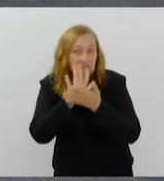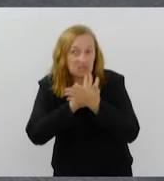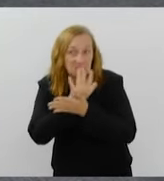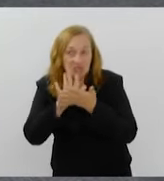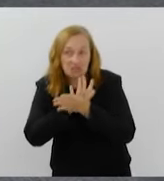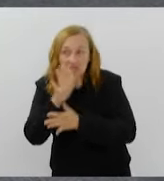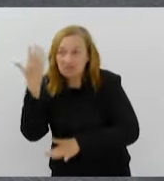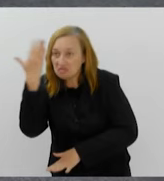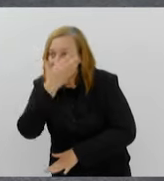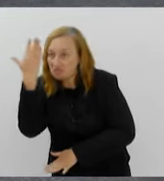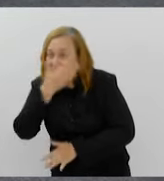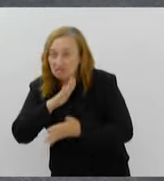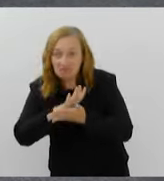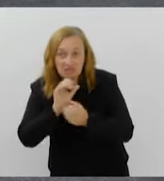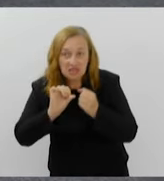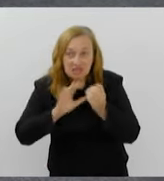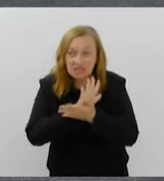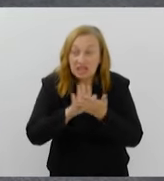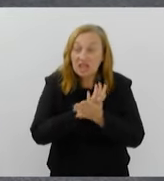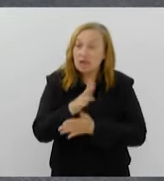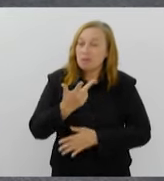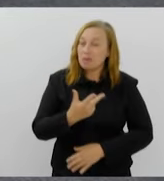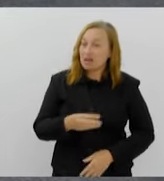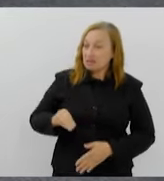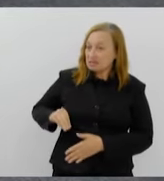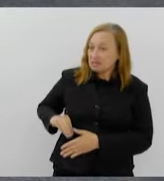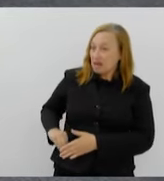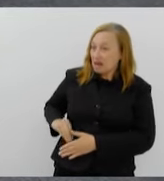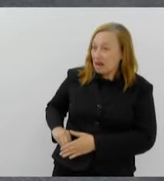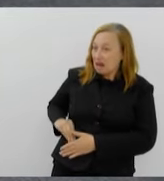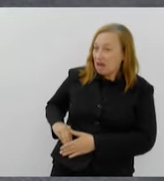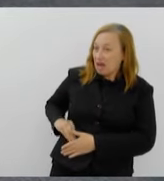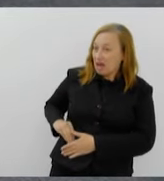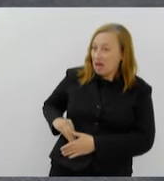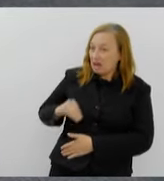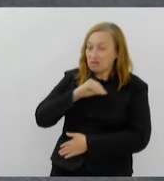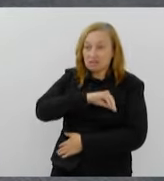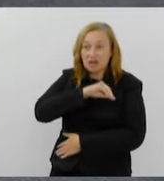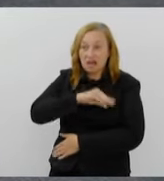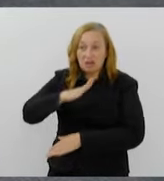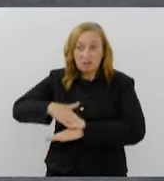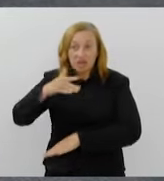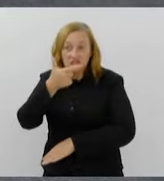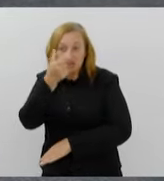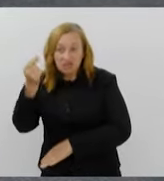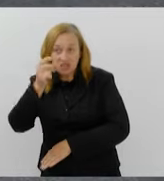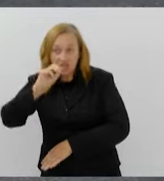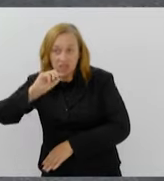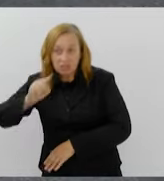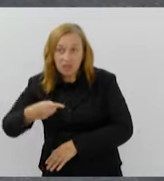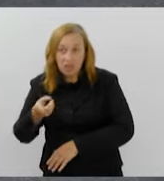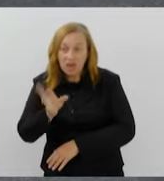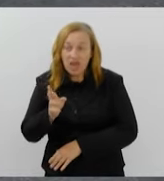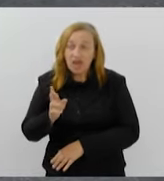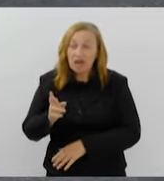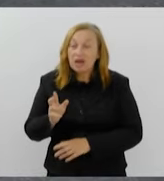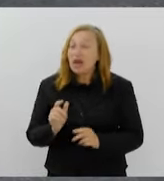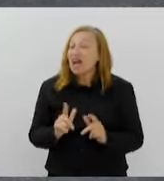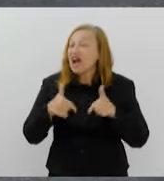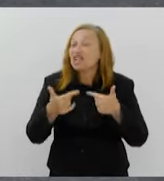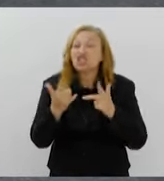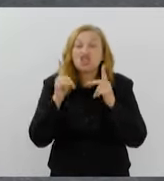Ninguém vê ele fazendo nada mas ganha quase um pouco mais de R 20.000 e é o mesmo modos